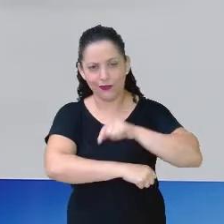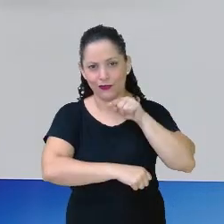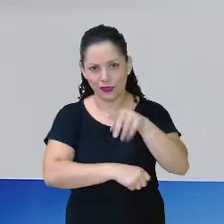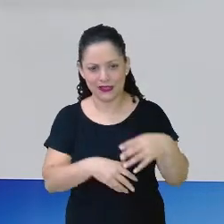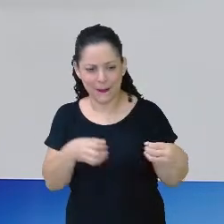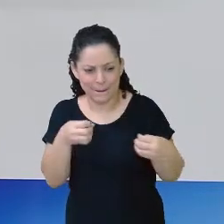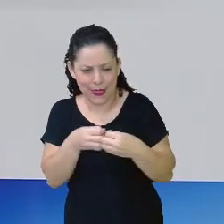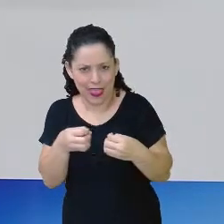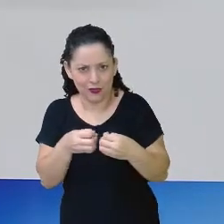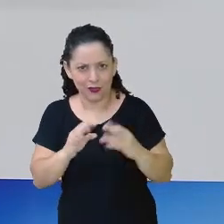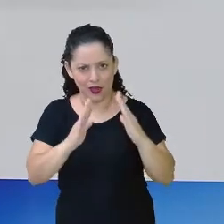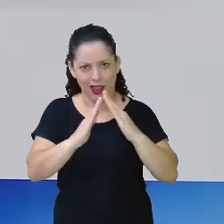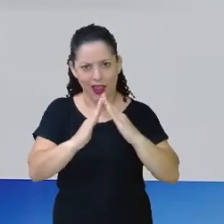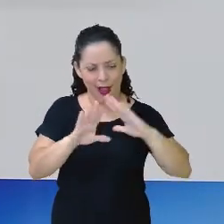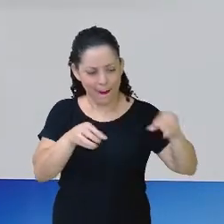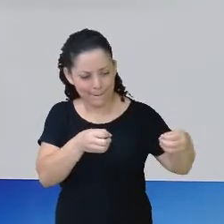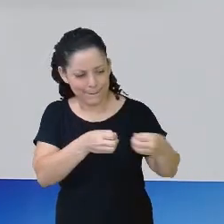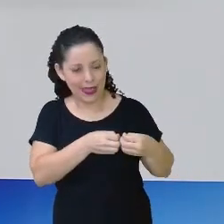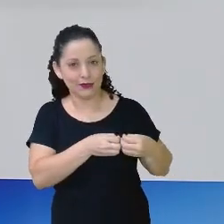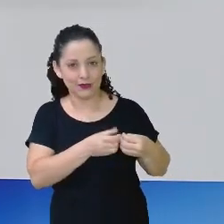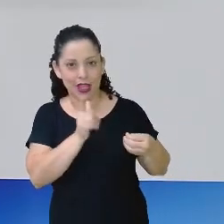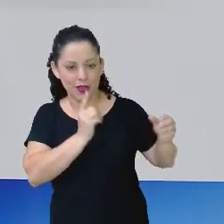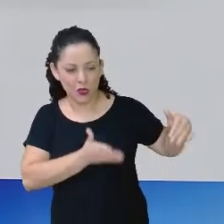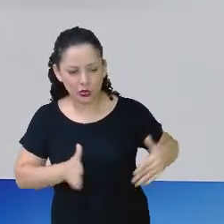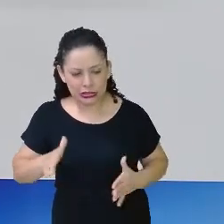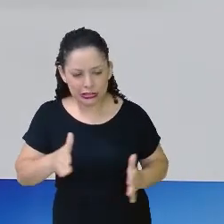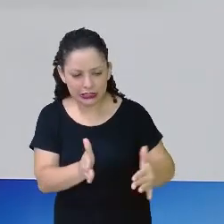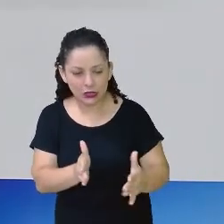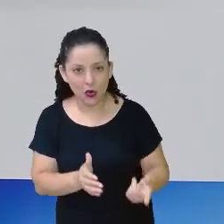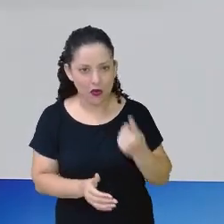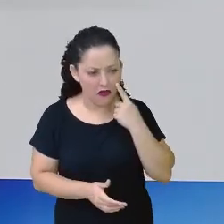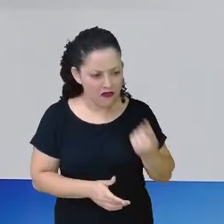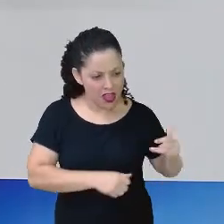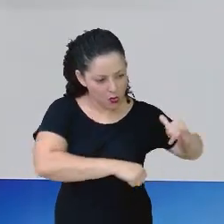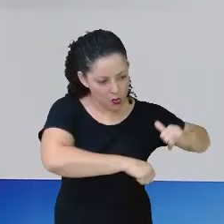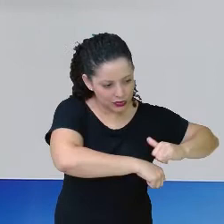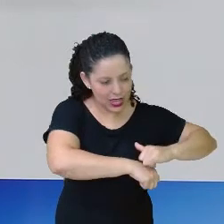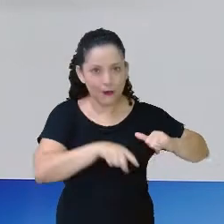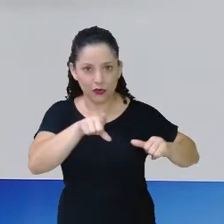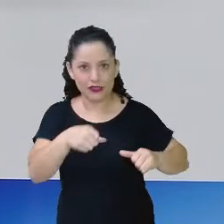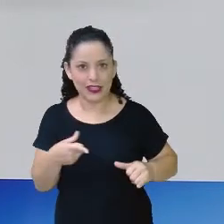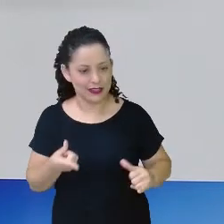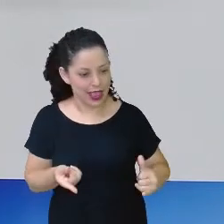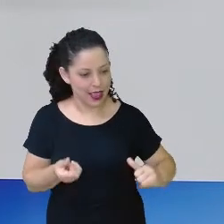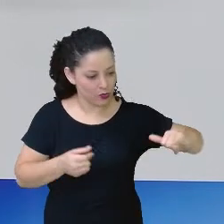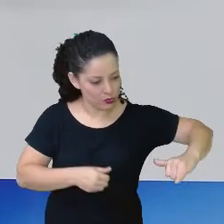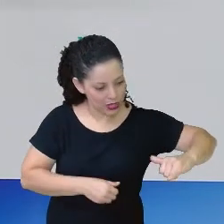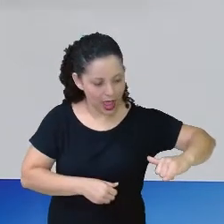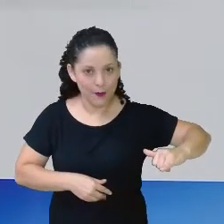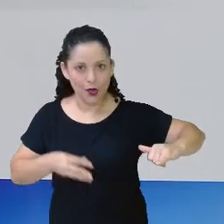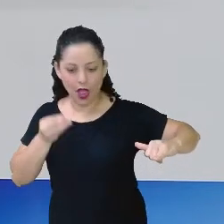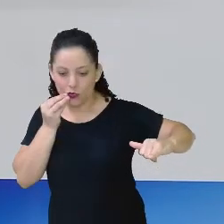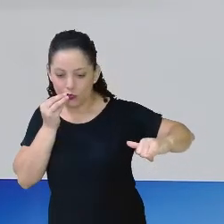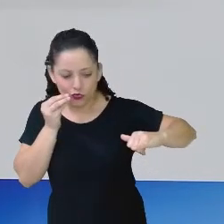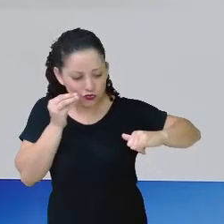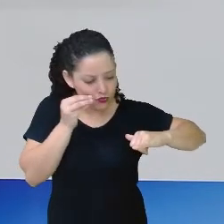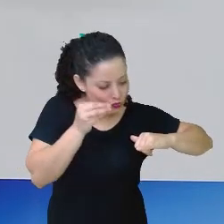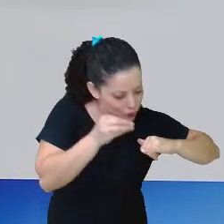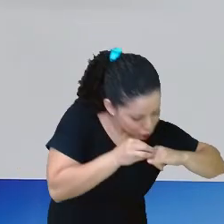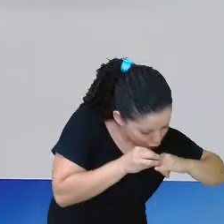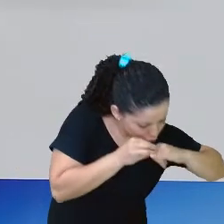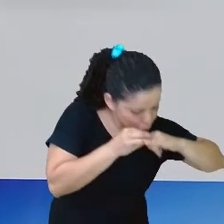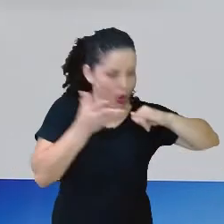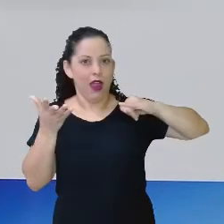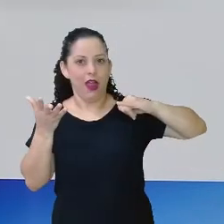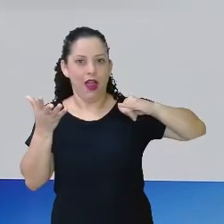um riacho, está acostumada a ver ali os sapinhos. Menina, você vai dar um beijinho no sapo e ele vai virar um príncipe? Eu acredito que